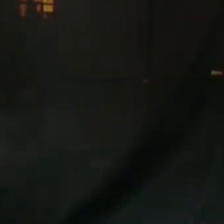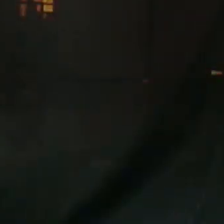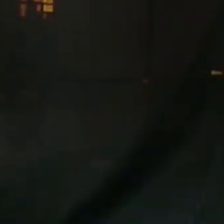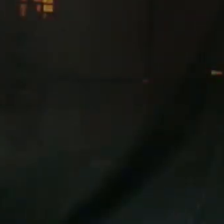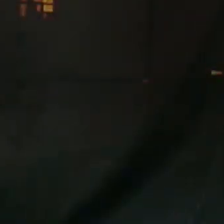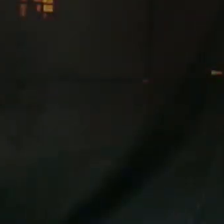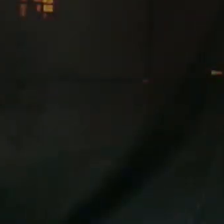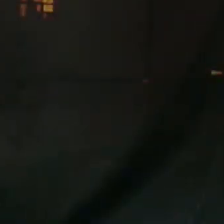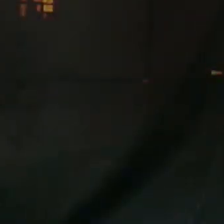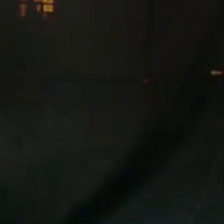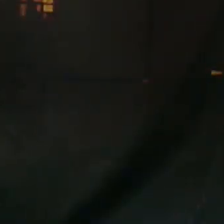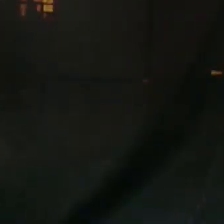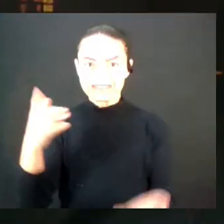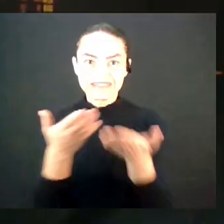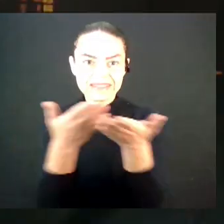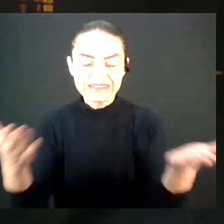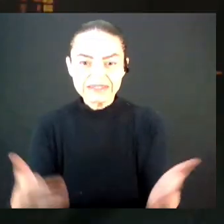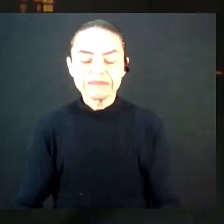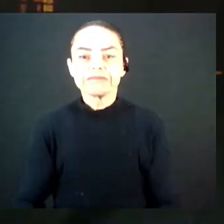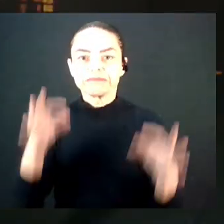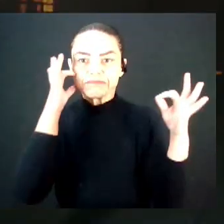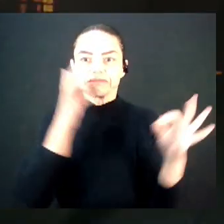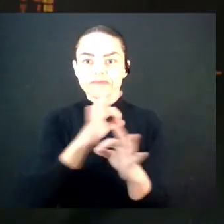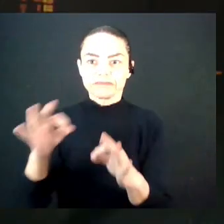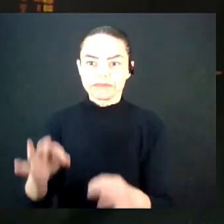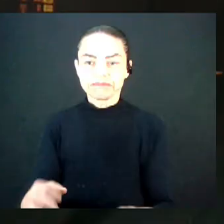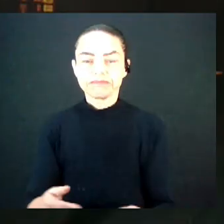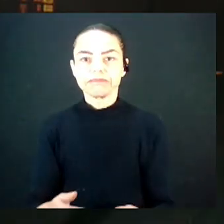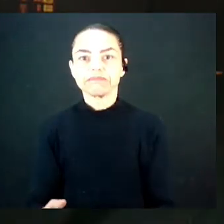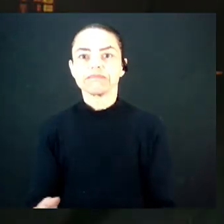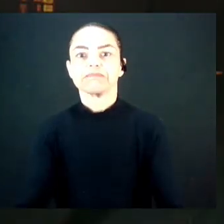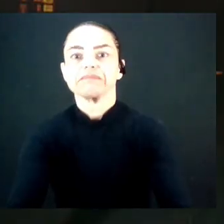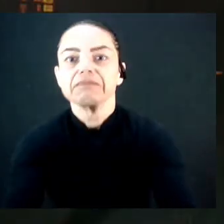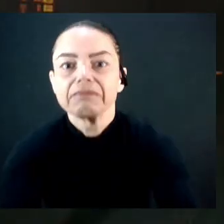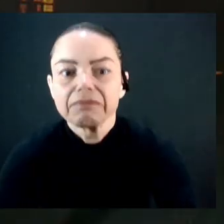Olá, bom dia para você que assiste a TV Câmara Campinas. São